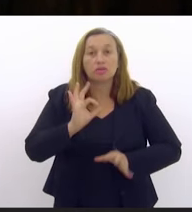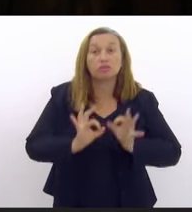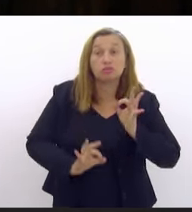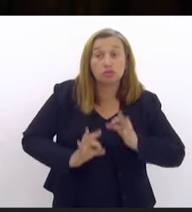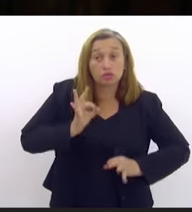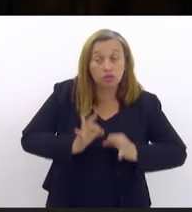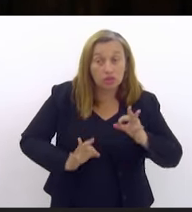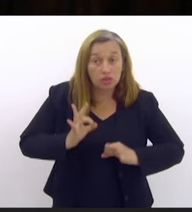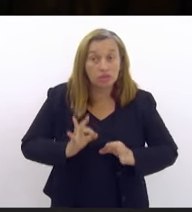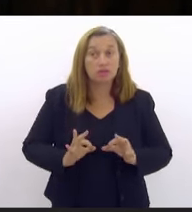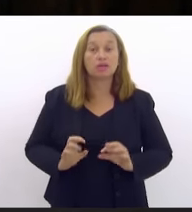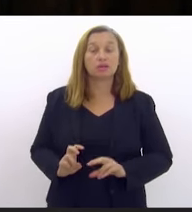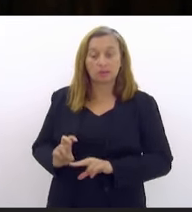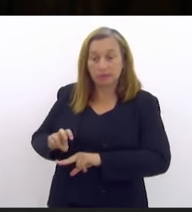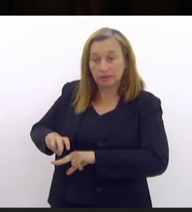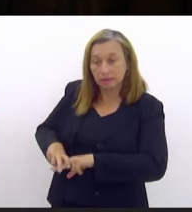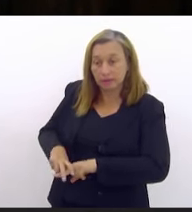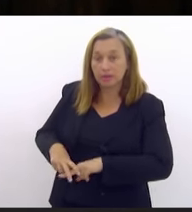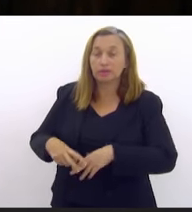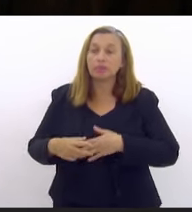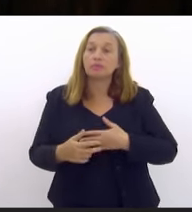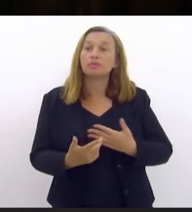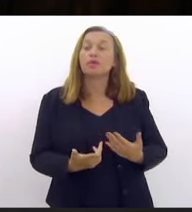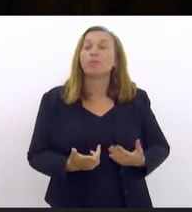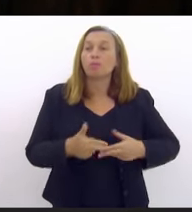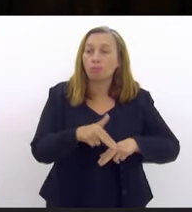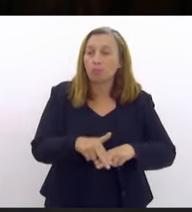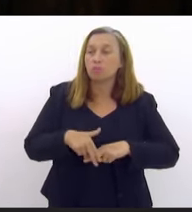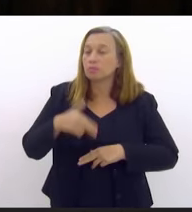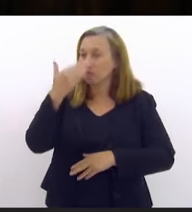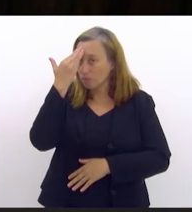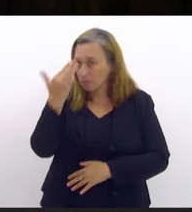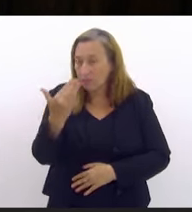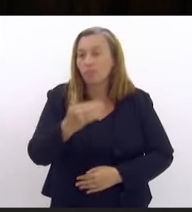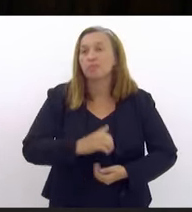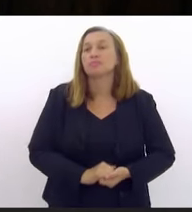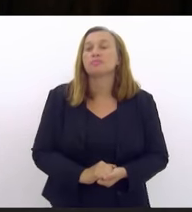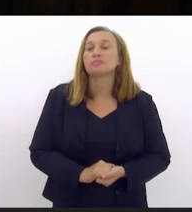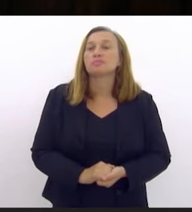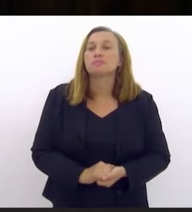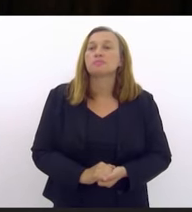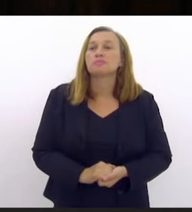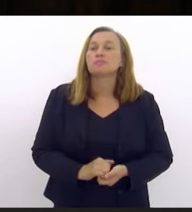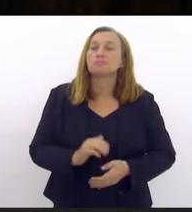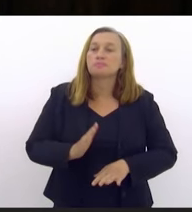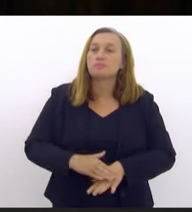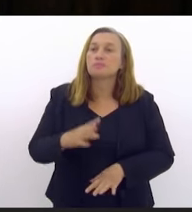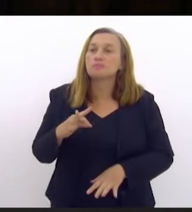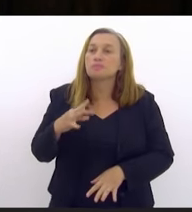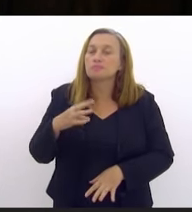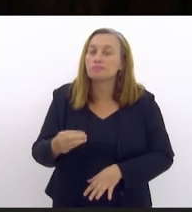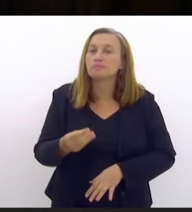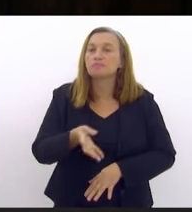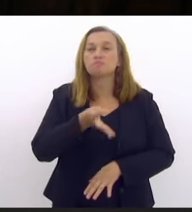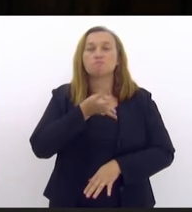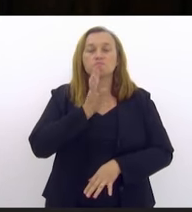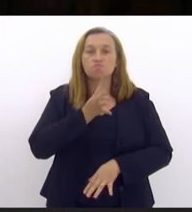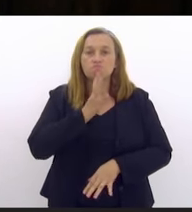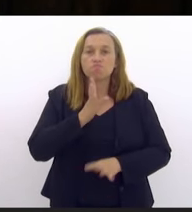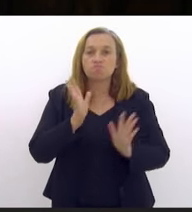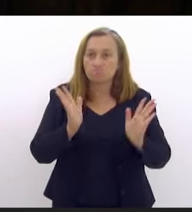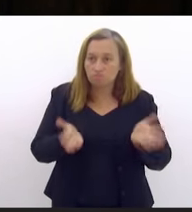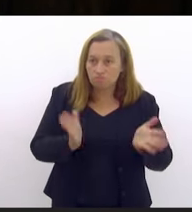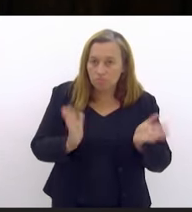a essa cadeira, aonde o senhor está, e isso é motivo de gratidão. Mas, acima de tudo, esse reconhecimento de